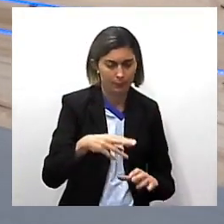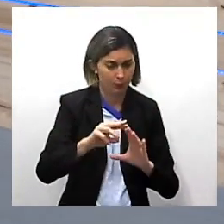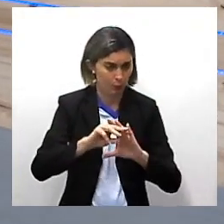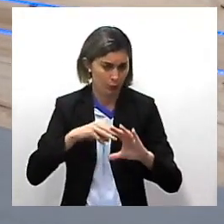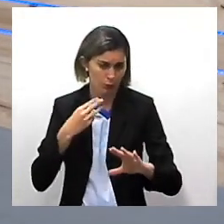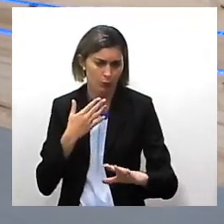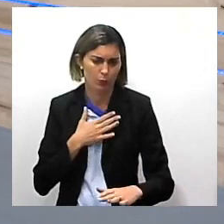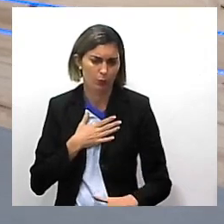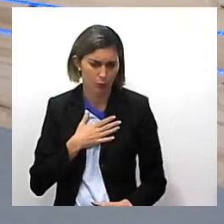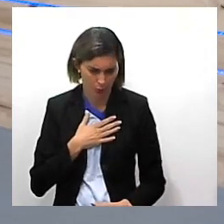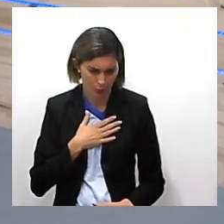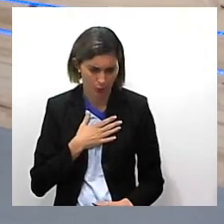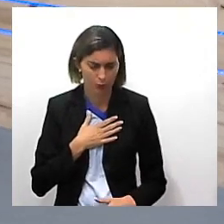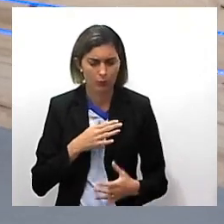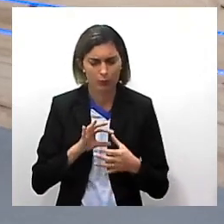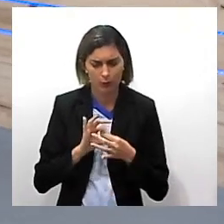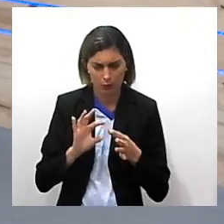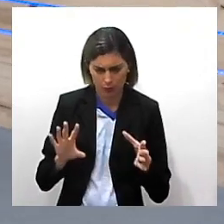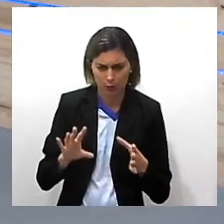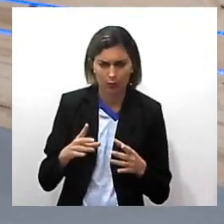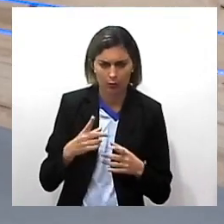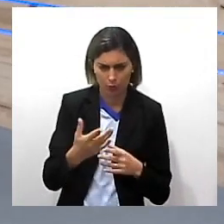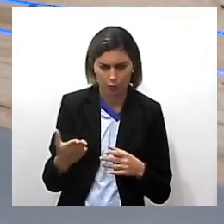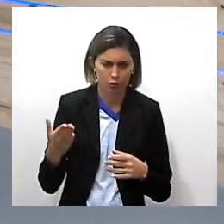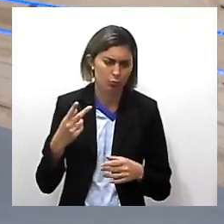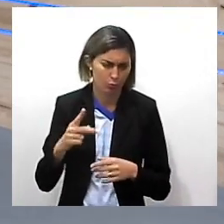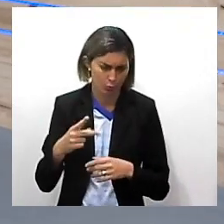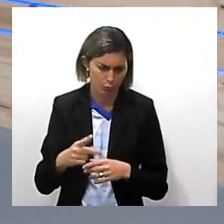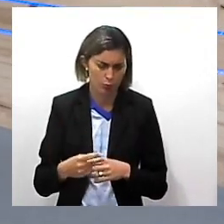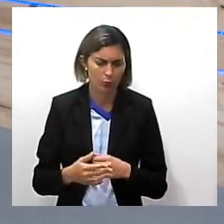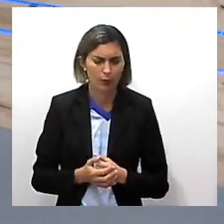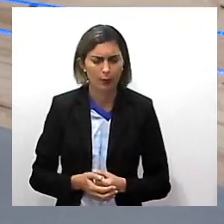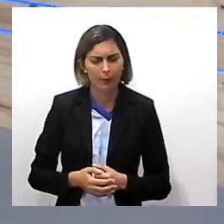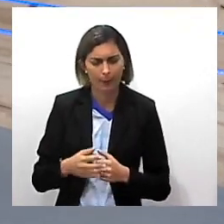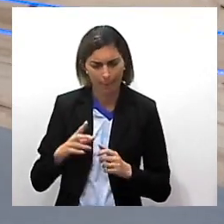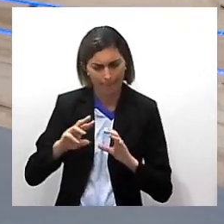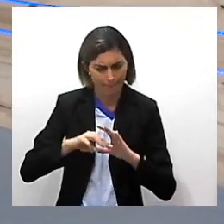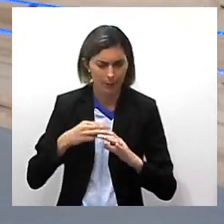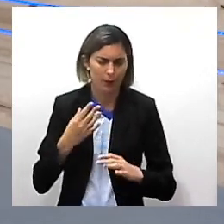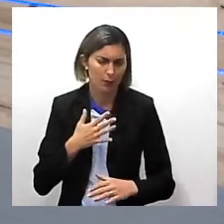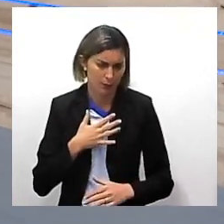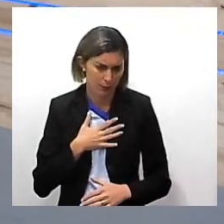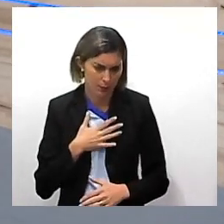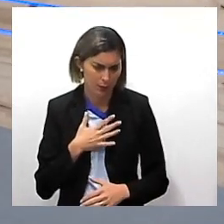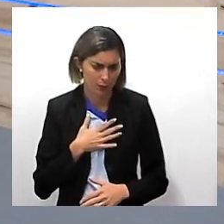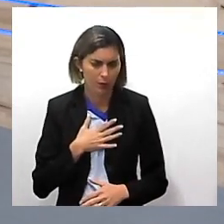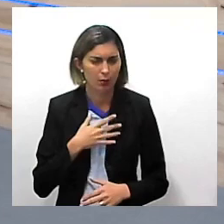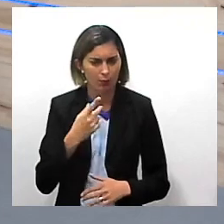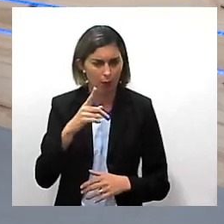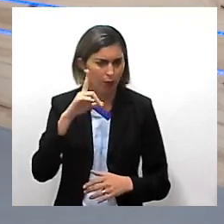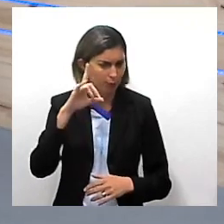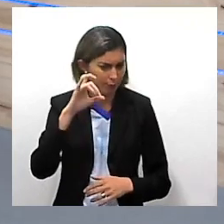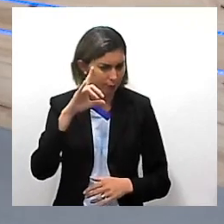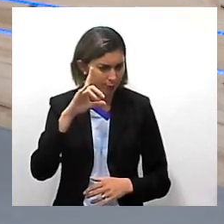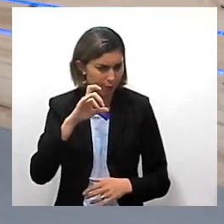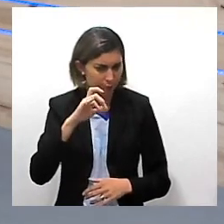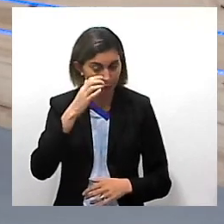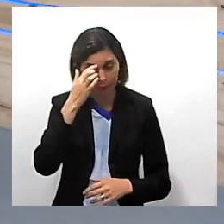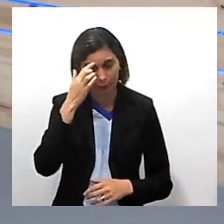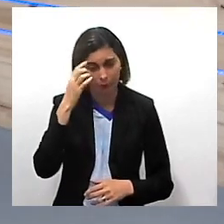mim, beleza? Deixa na tela, é sua essa questão. E manda para tio Valtinho lá no Instagram,